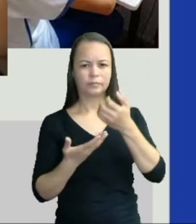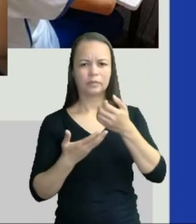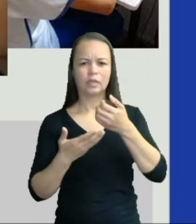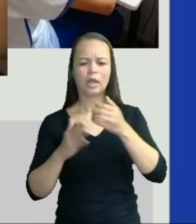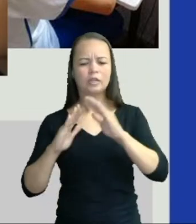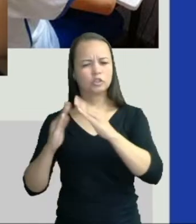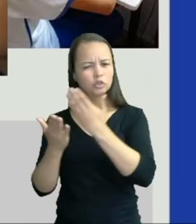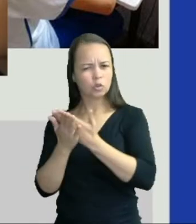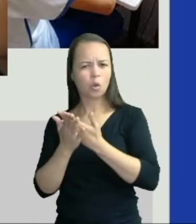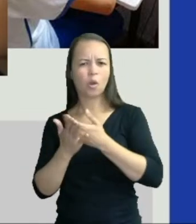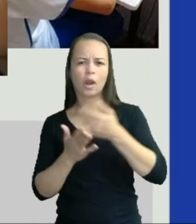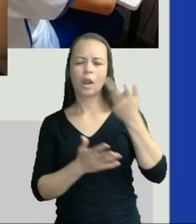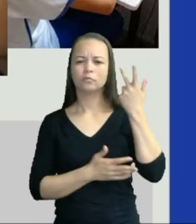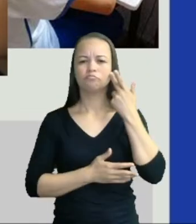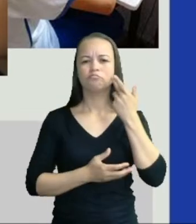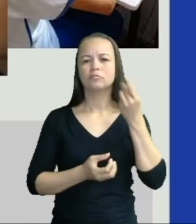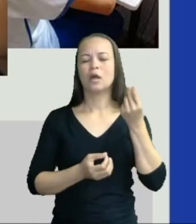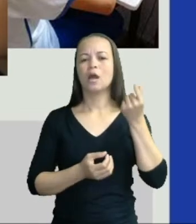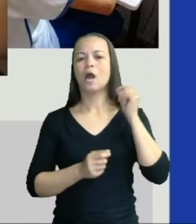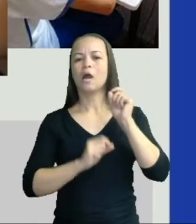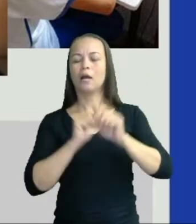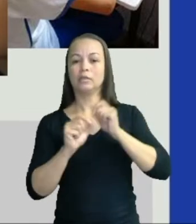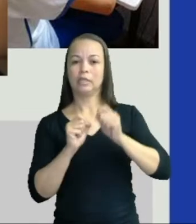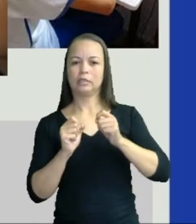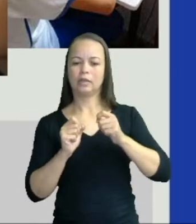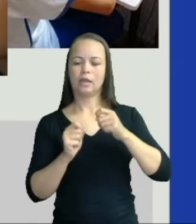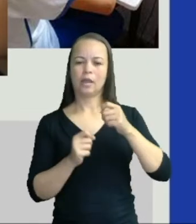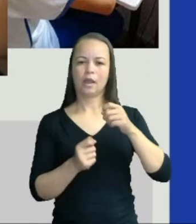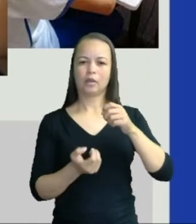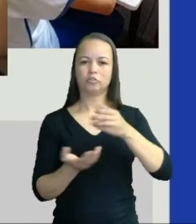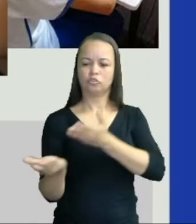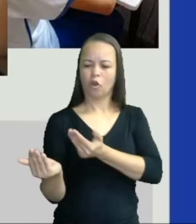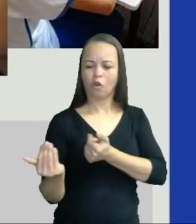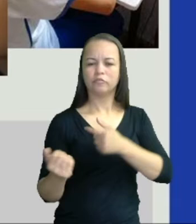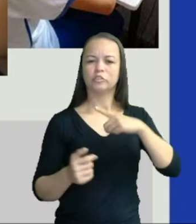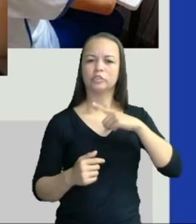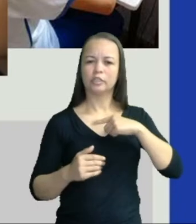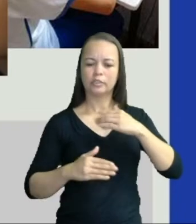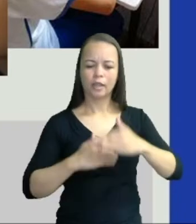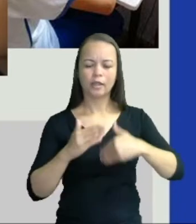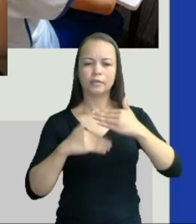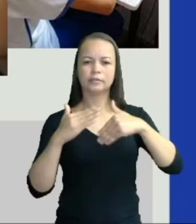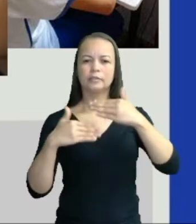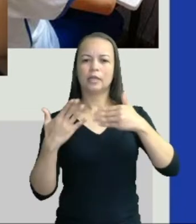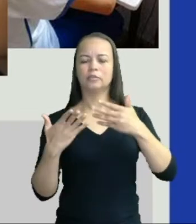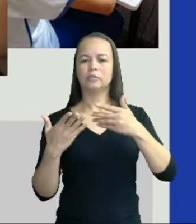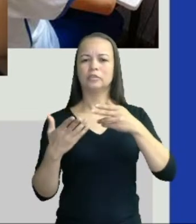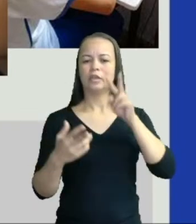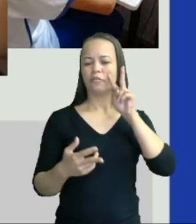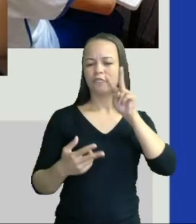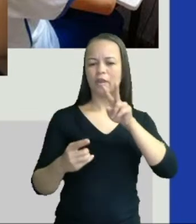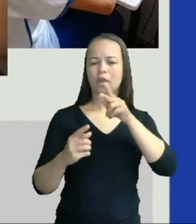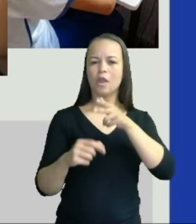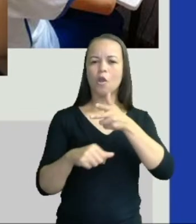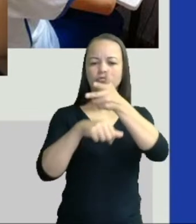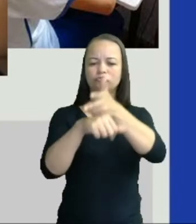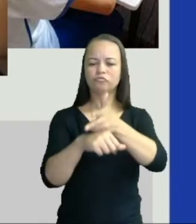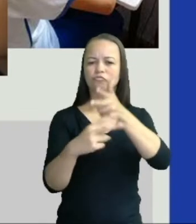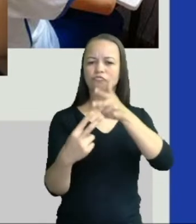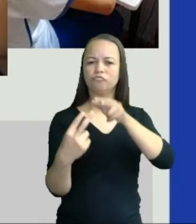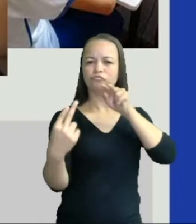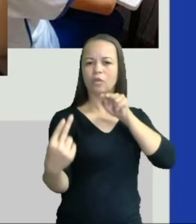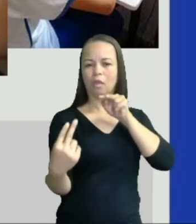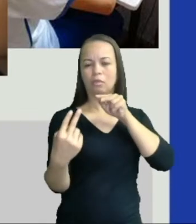a educação e os aparelhos eletrônicos. Exatamente, que é isso aqui que a gente está fazendo, tá? Novos modelos de